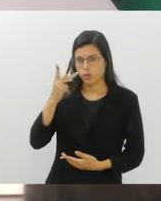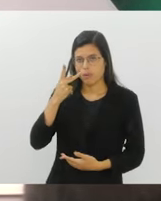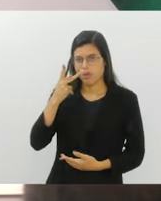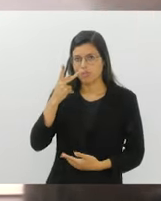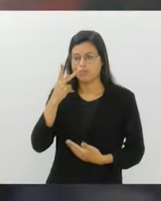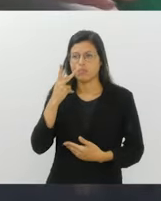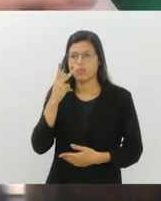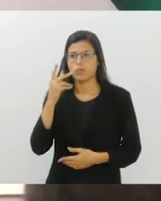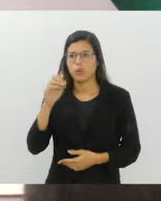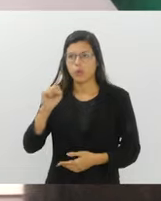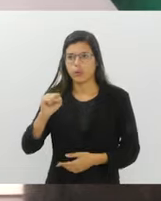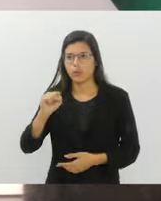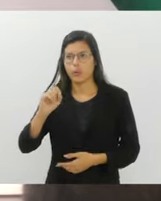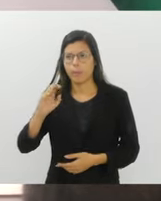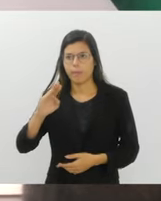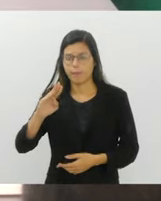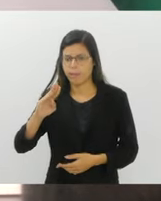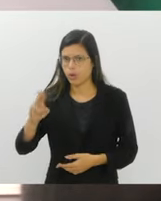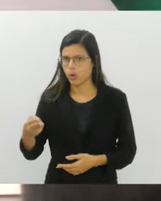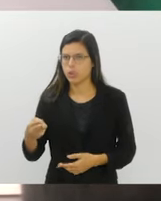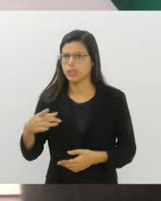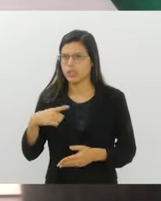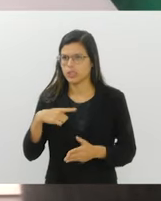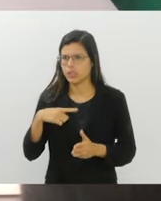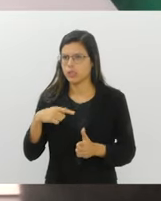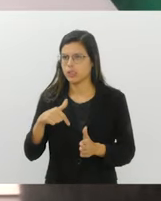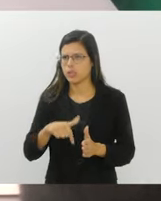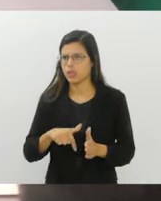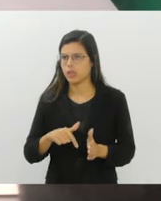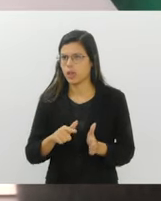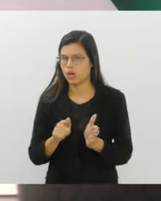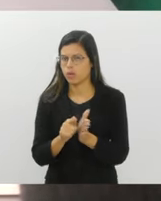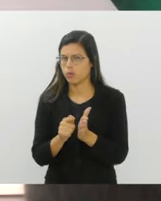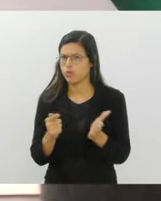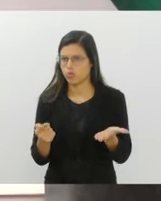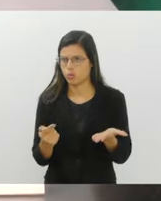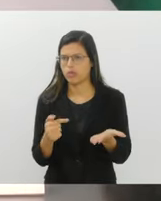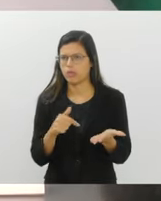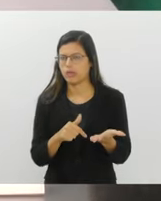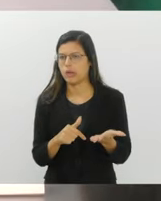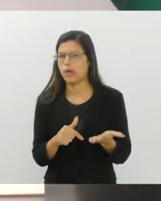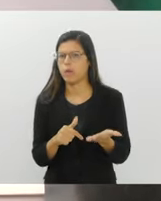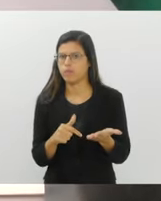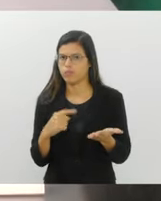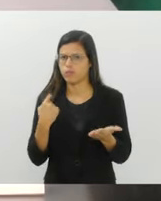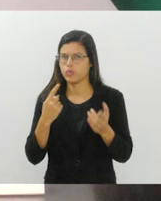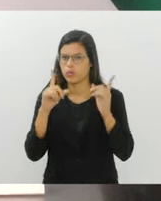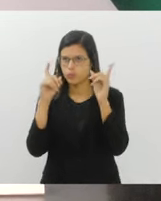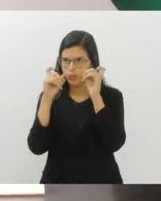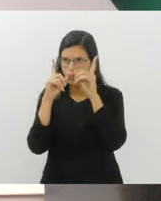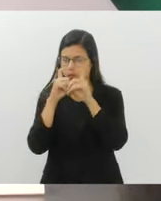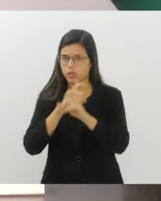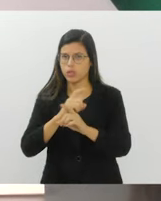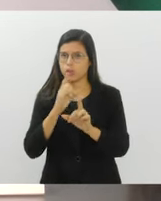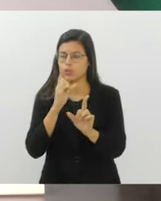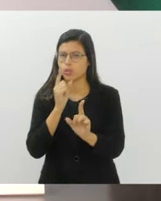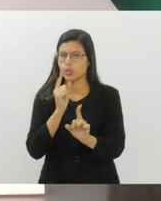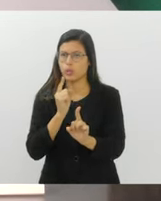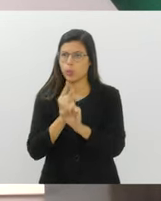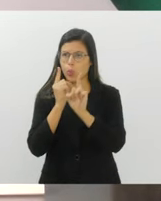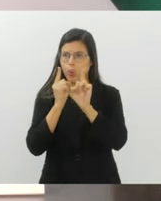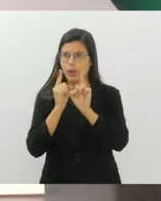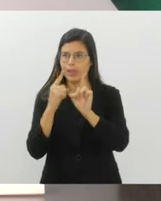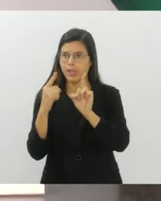milhões que trata a matéria, esse é mais ou menos o número. A gente tem muita dificuldade de encontrar, de